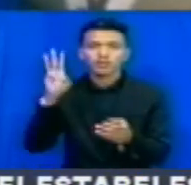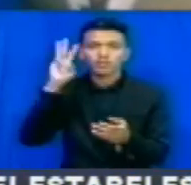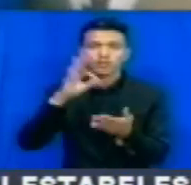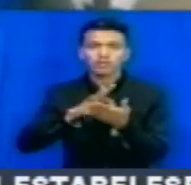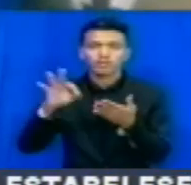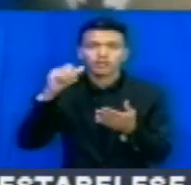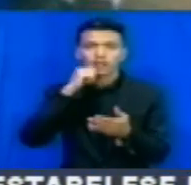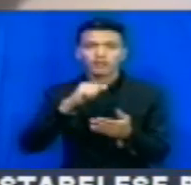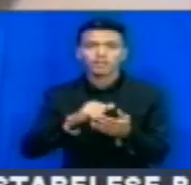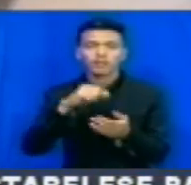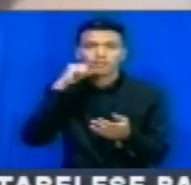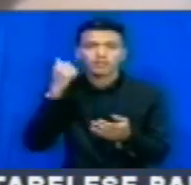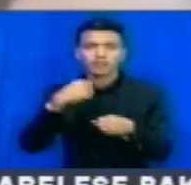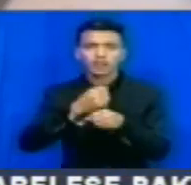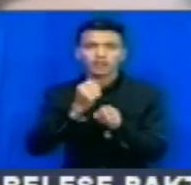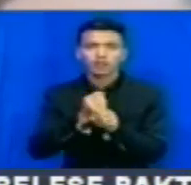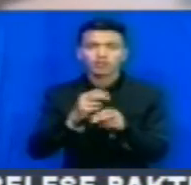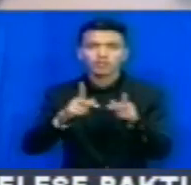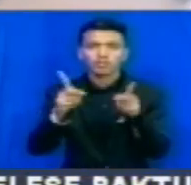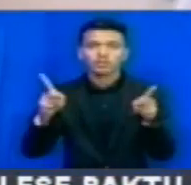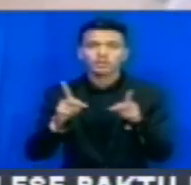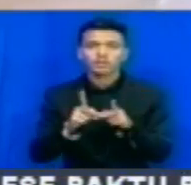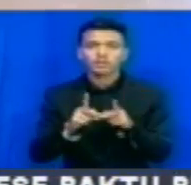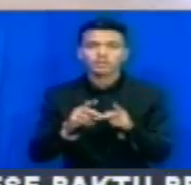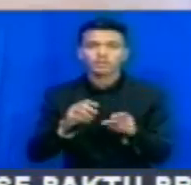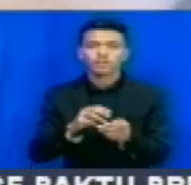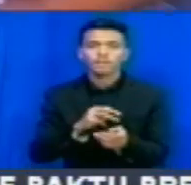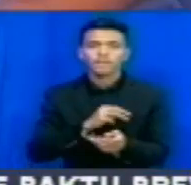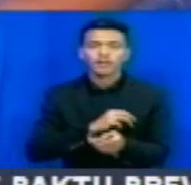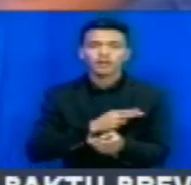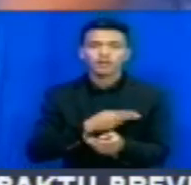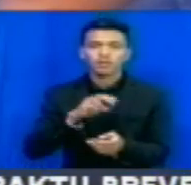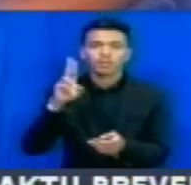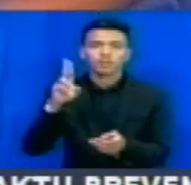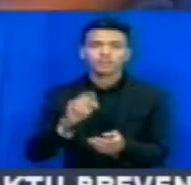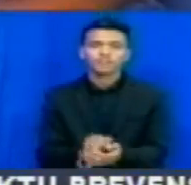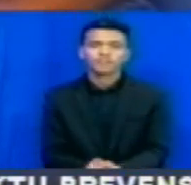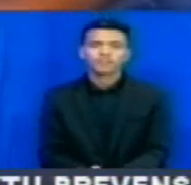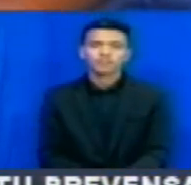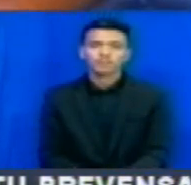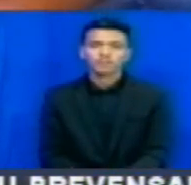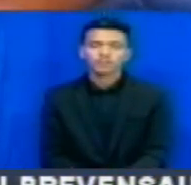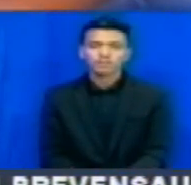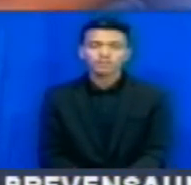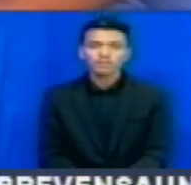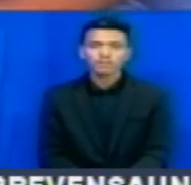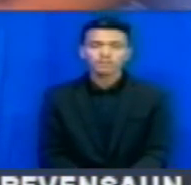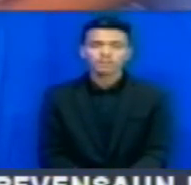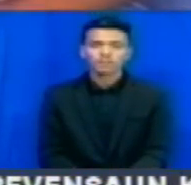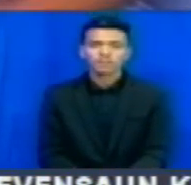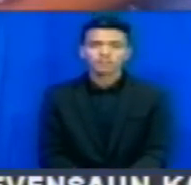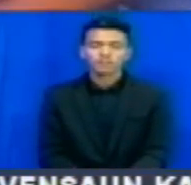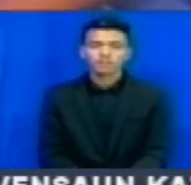quarta-feira aban se realiza mos e aposto administrativo a tudo o si município Ainaro Napoleão